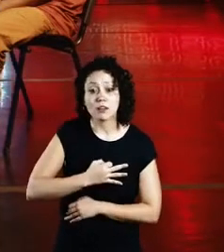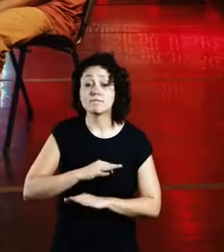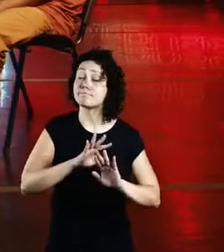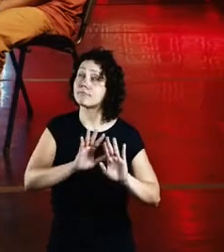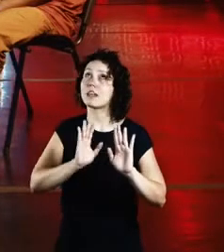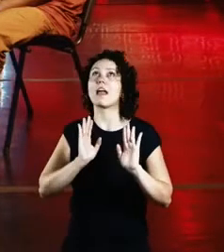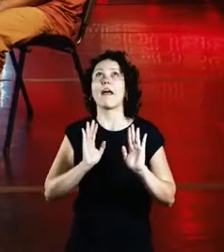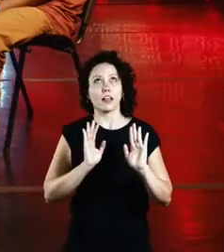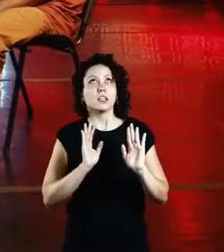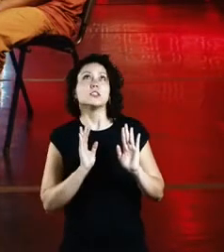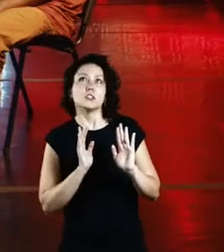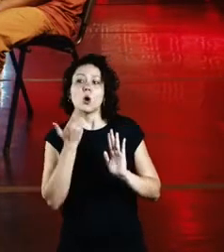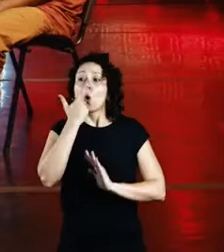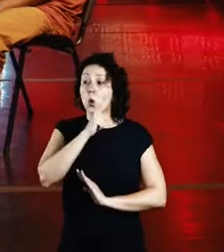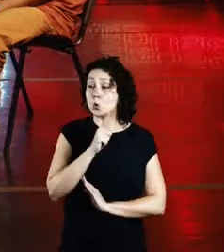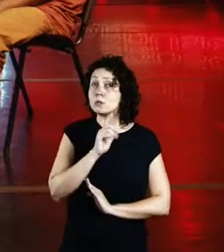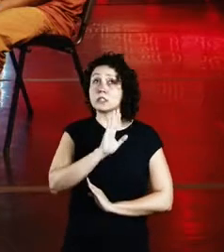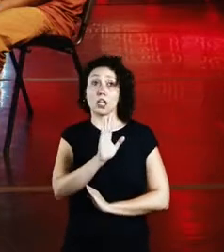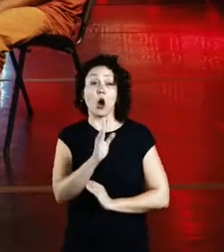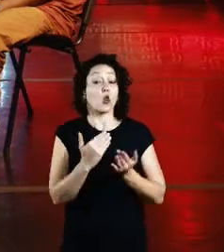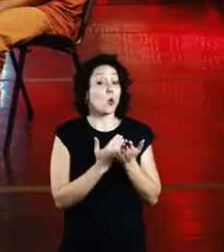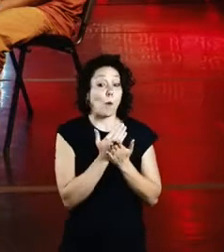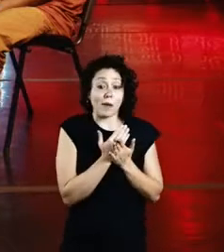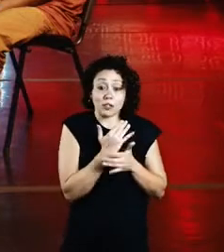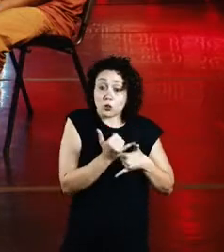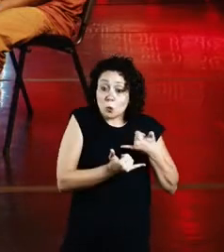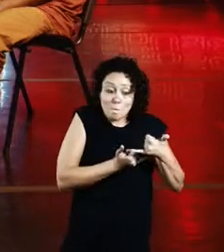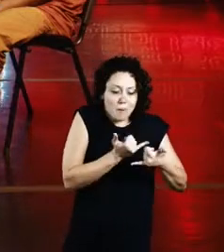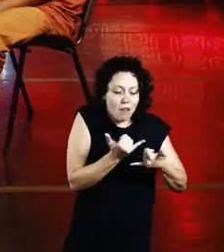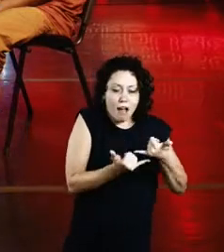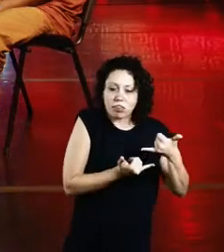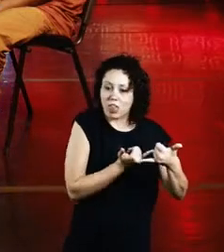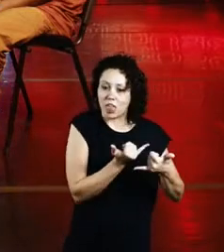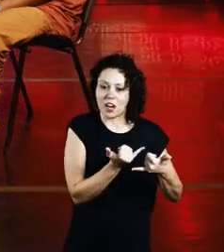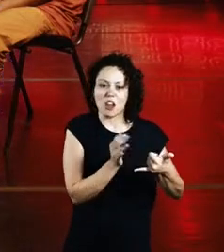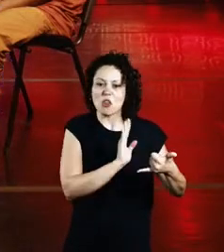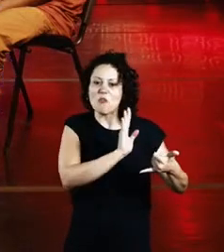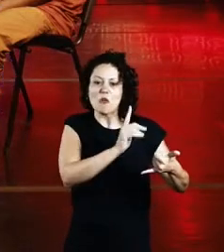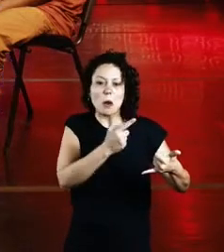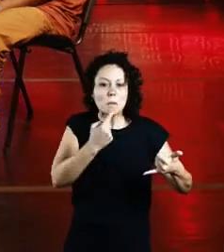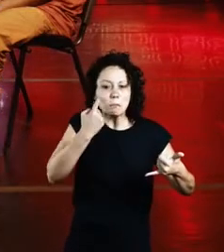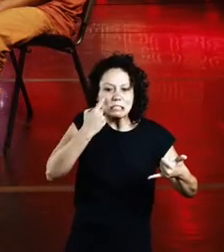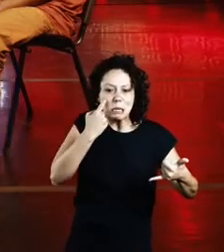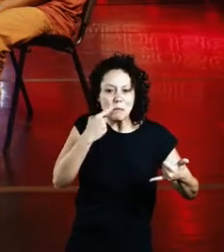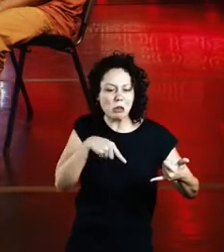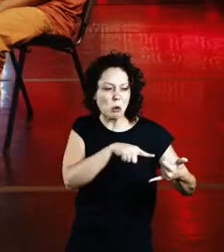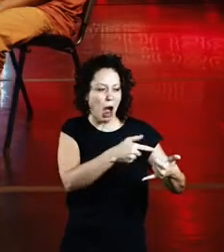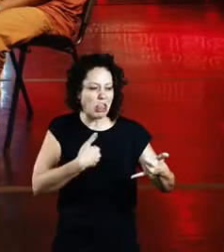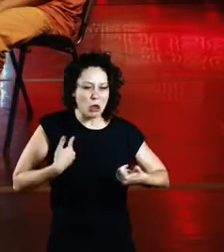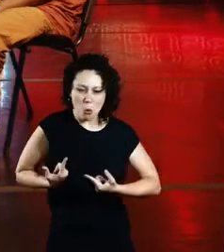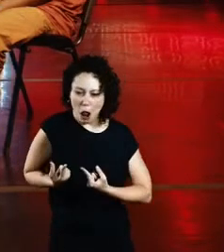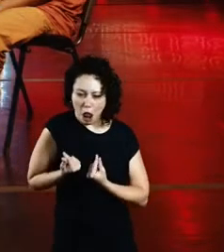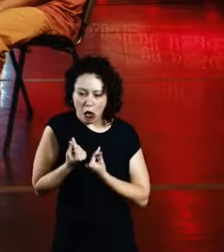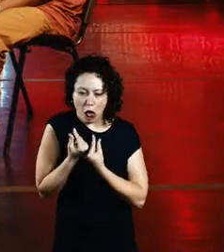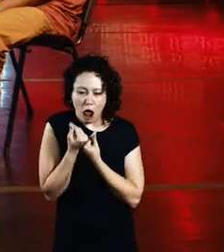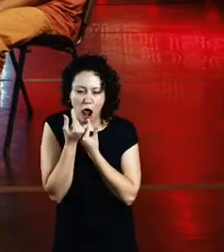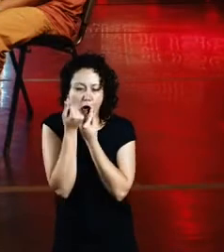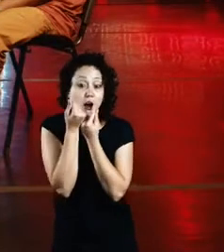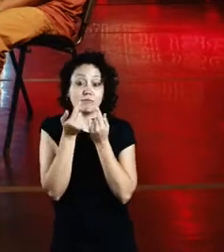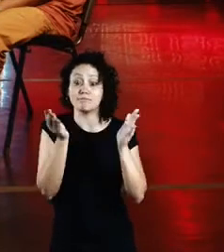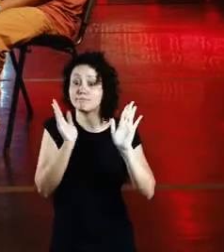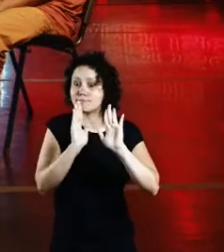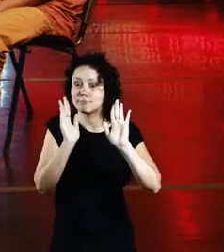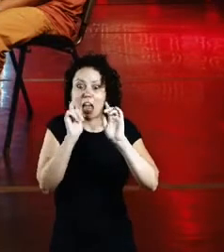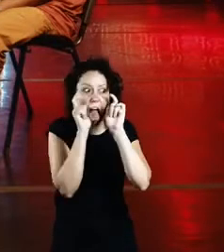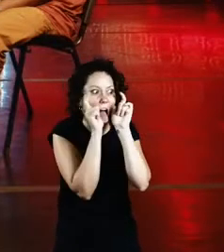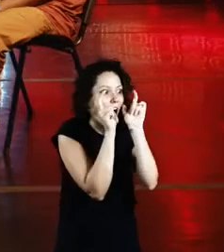feito com amor. Não foi feito com pretensão, eu quero ficar rico. Não é que nem hoje. O cara entra na rede social, quer o